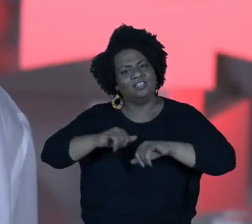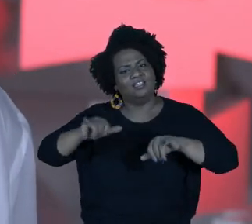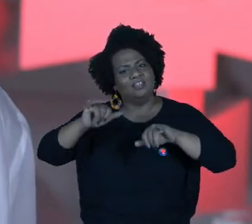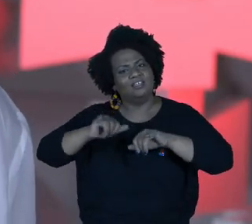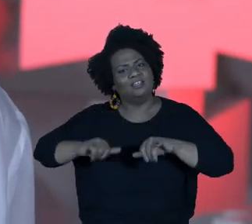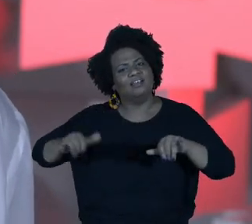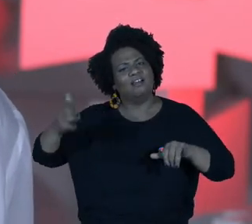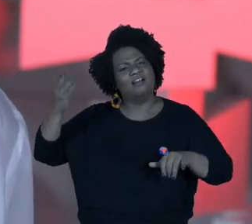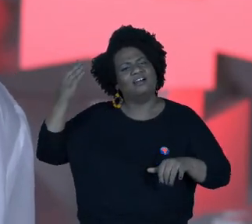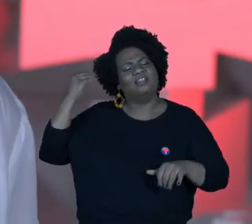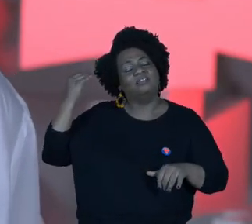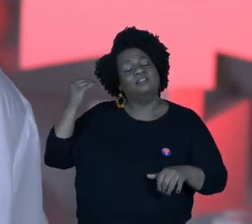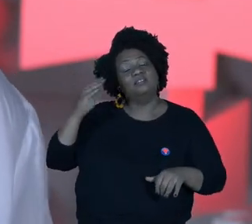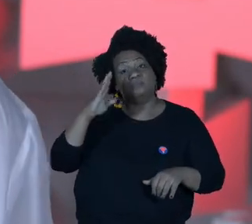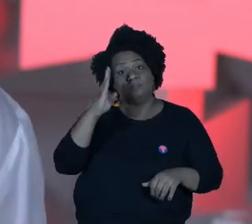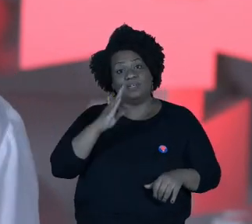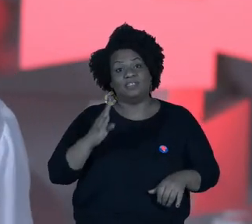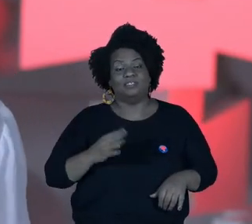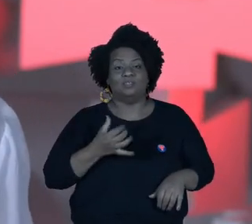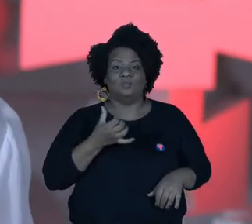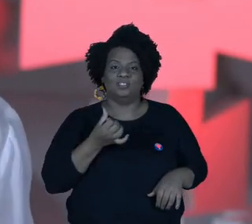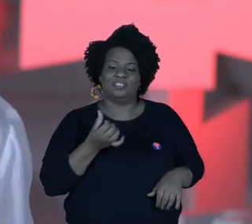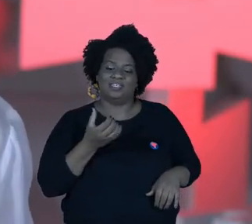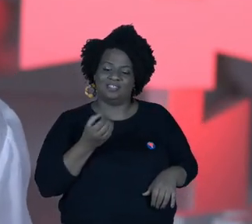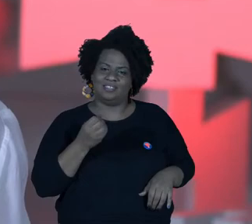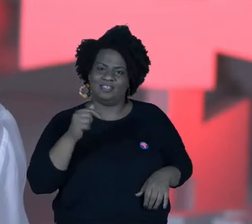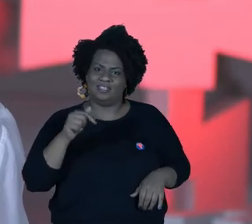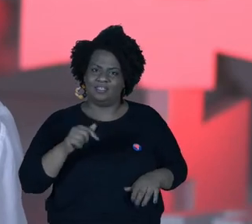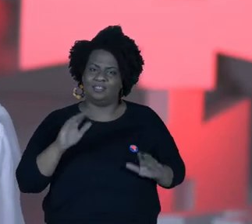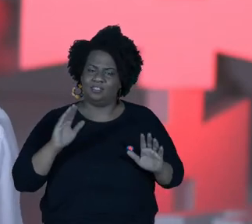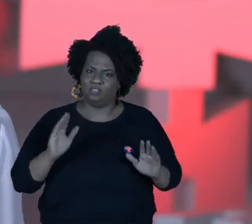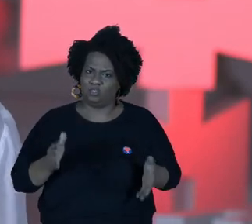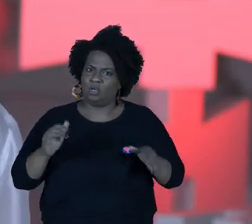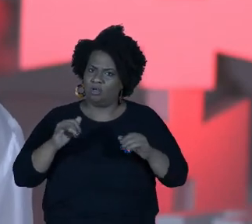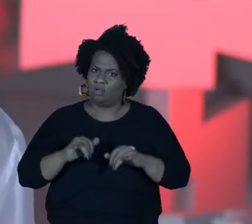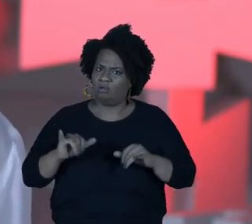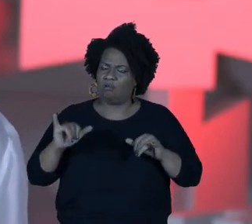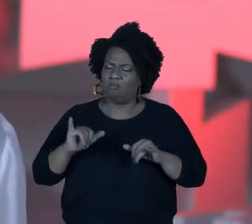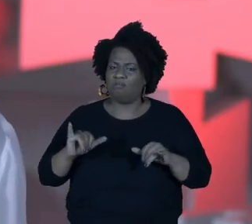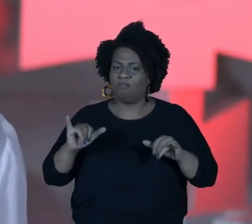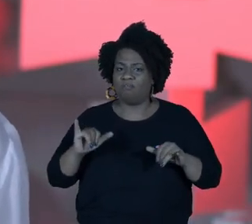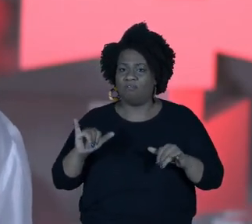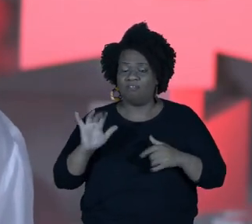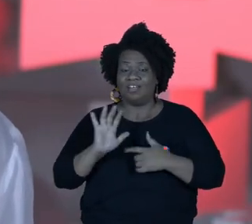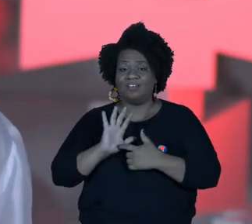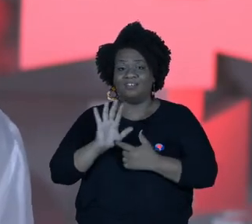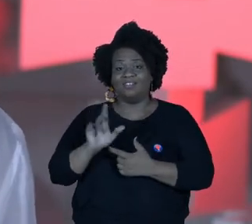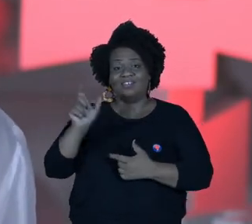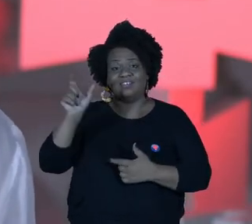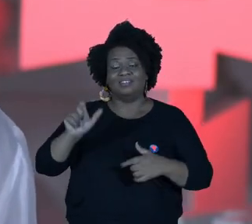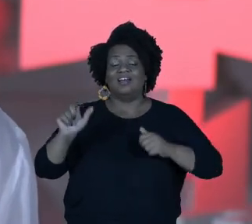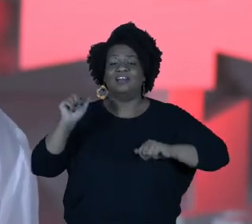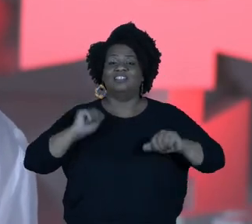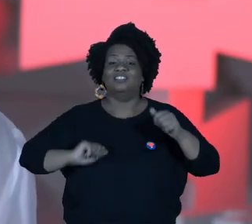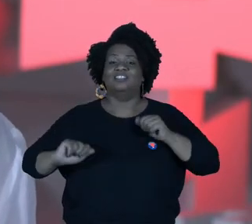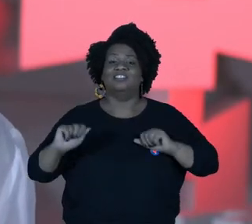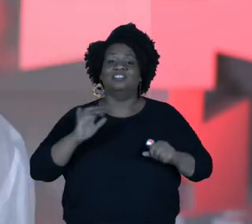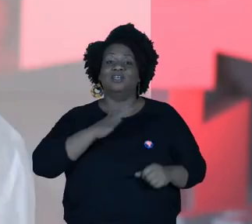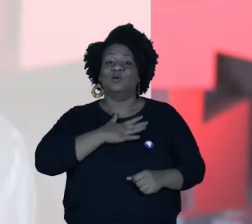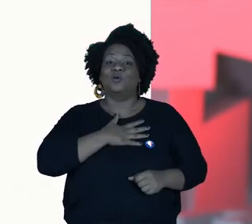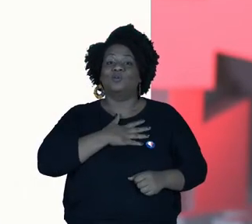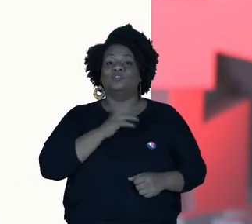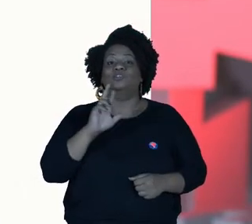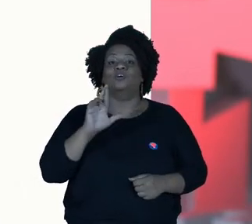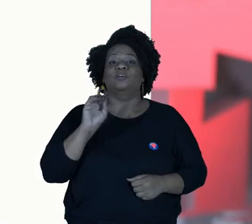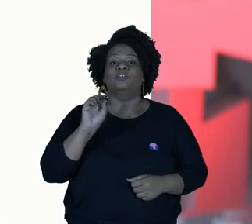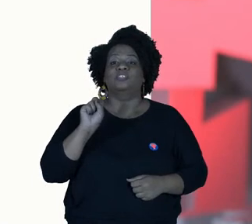de 60 no Brasil por Ligia Clark e Hélio Tsica, eu trouxe uma artista que eu gosto muito, que é Rosana